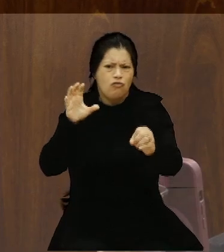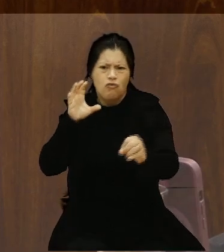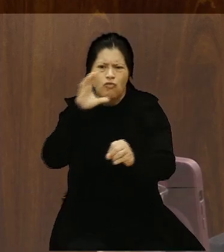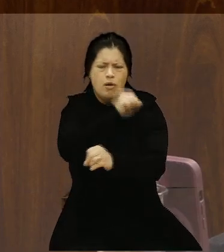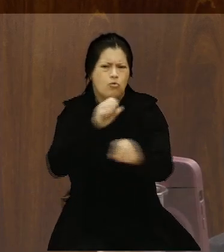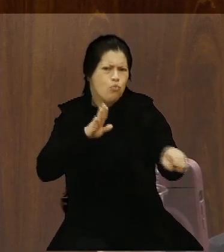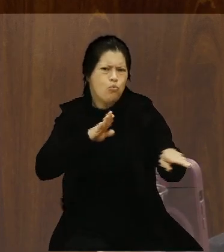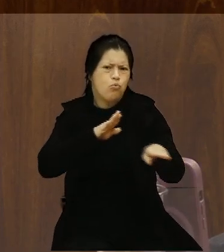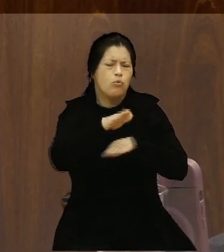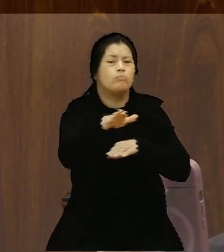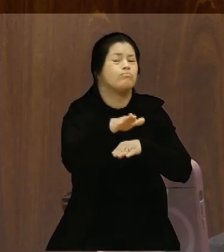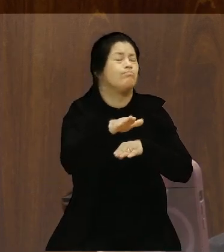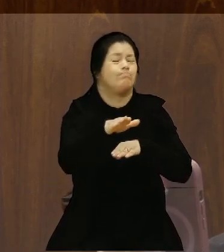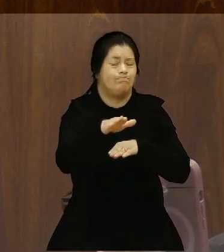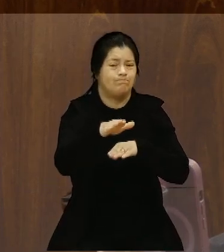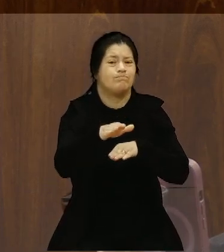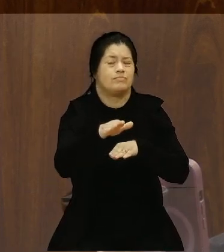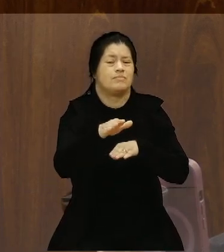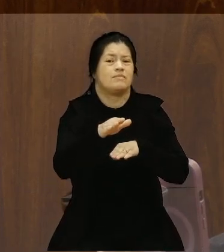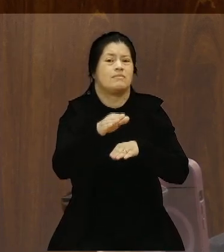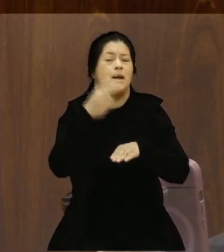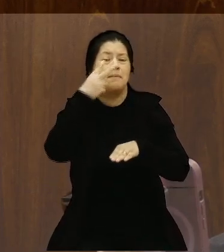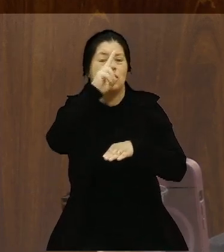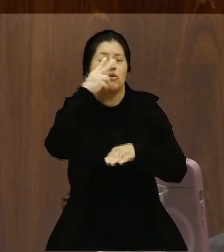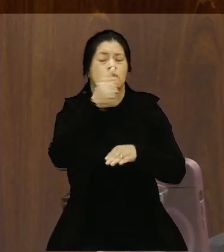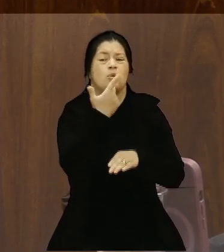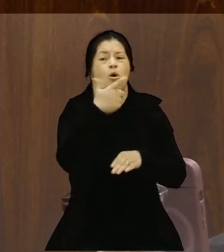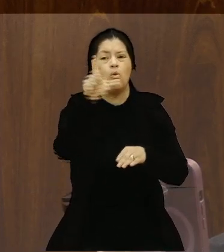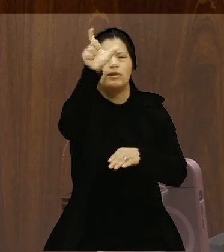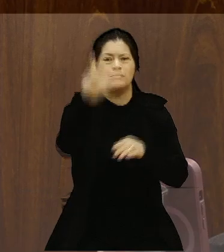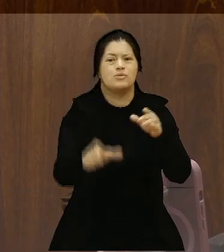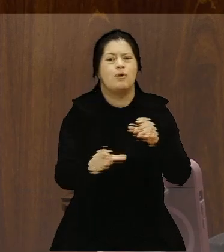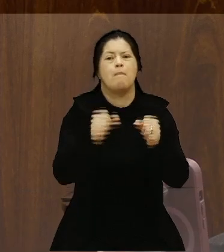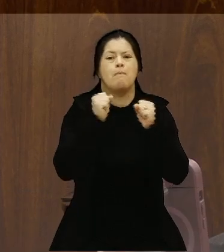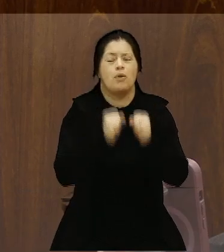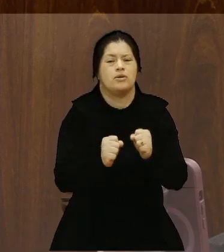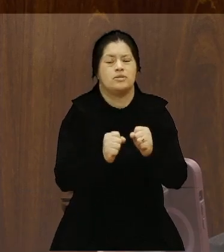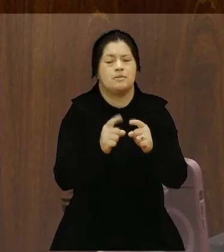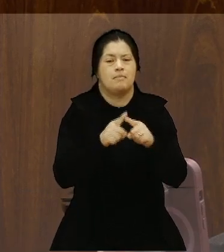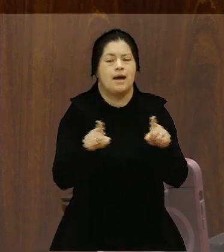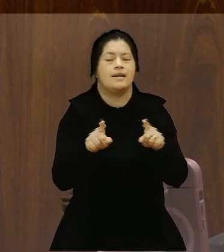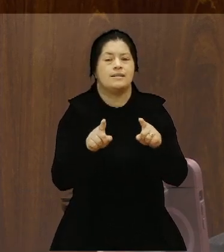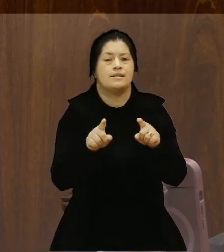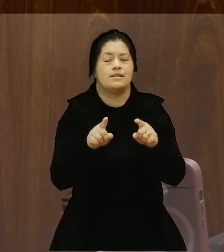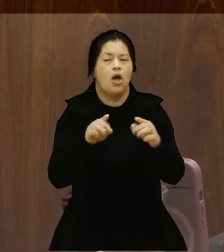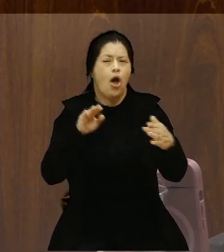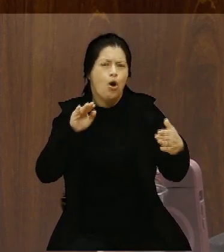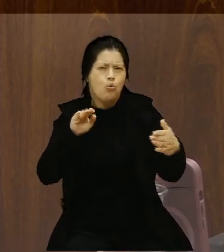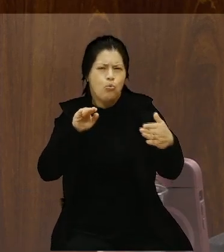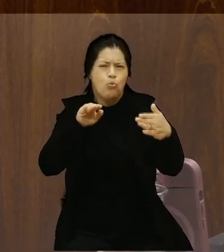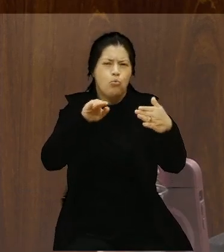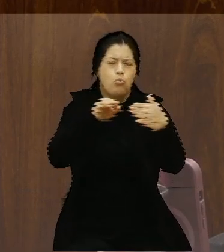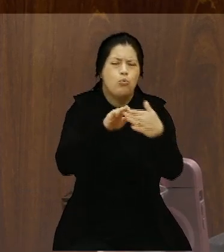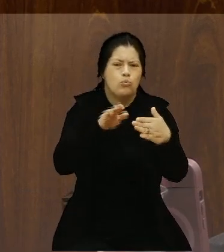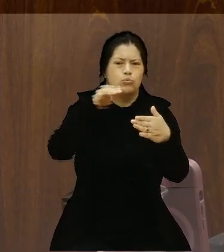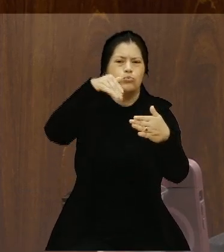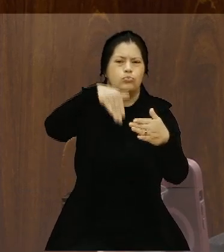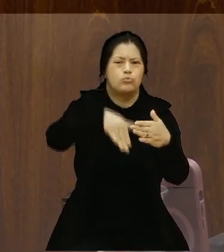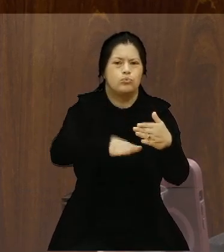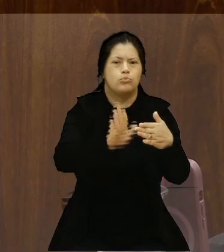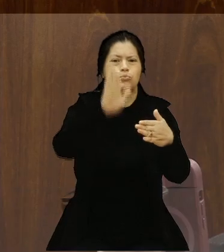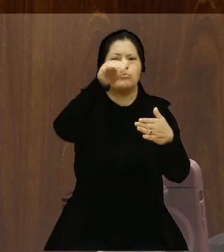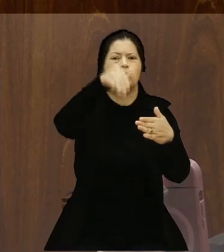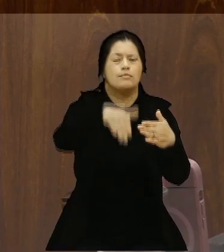velocidade, colocando em risco a vida de outras pessoas, mas um redutor de velocidade velocidade naquela entrada de Forqueta,